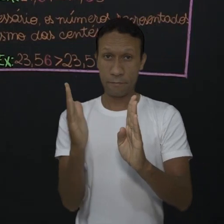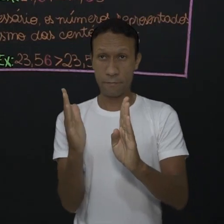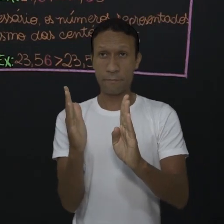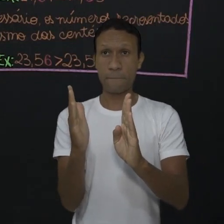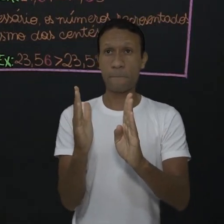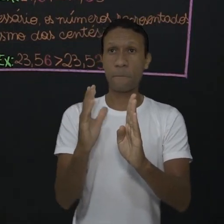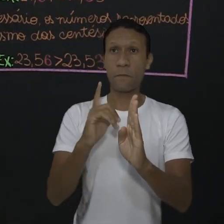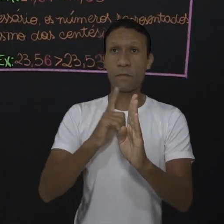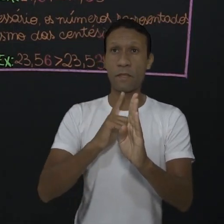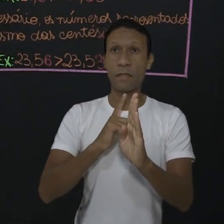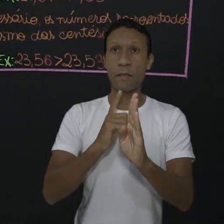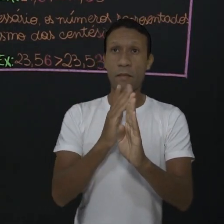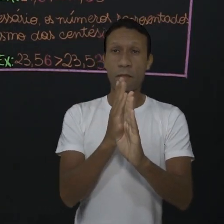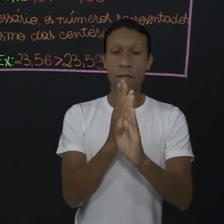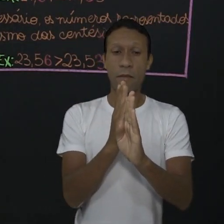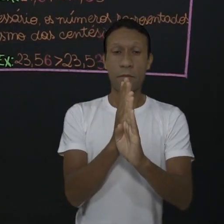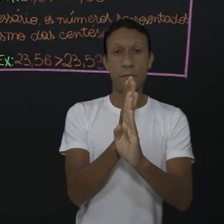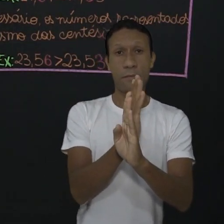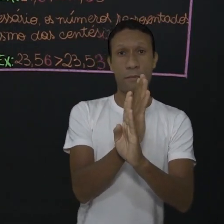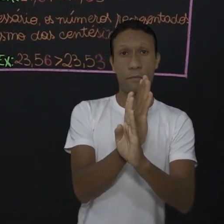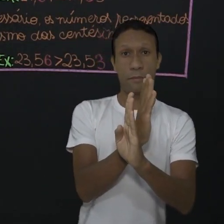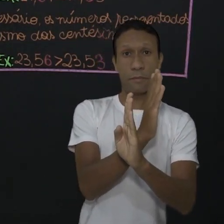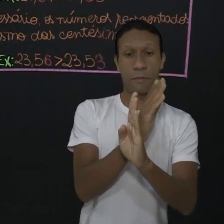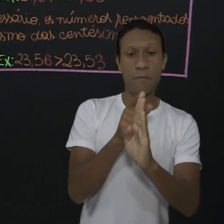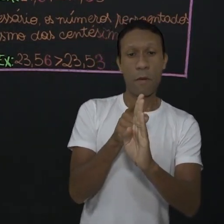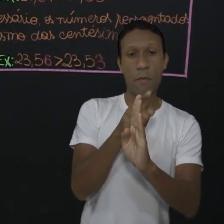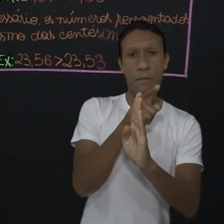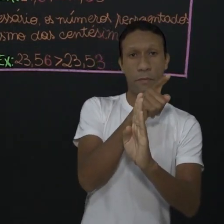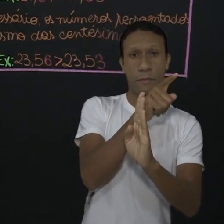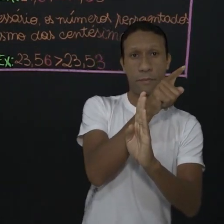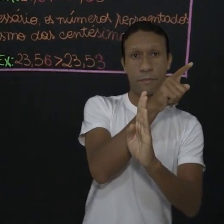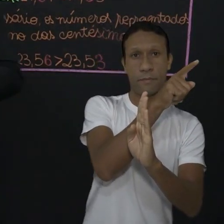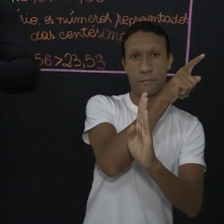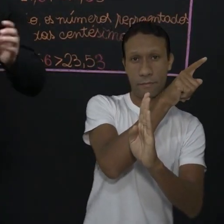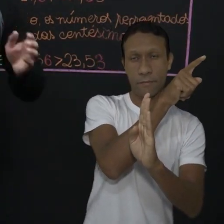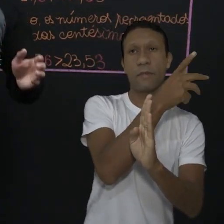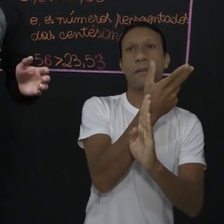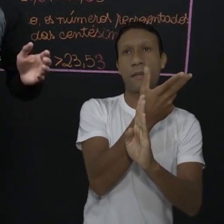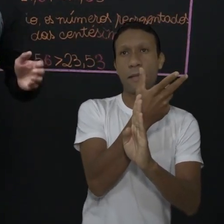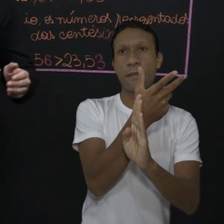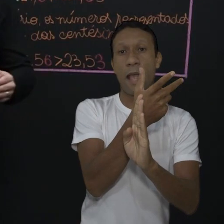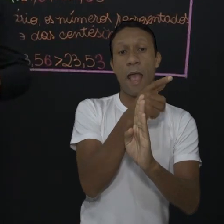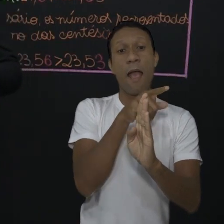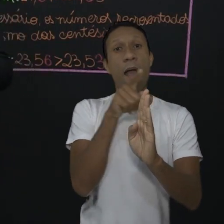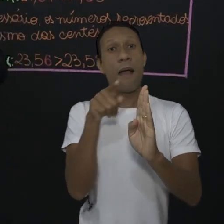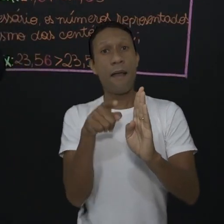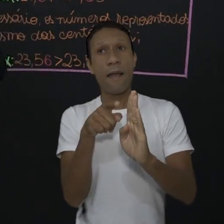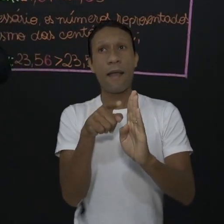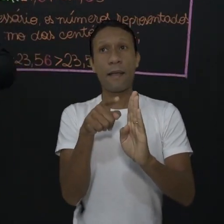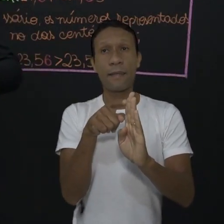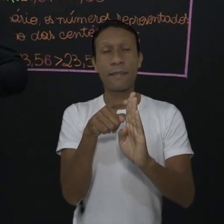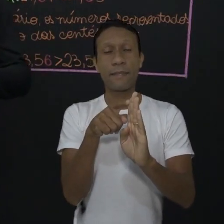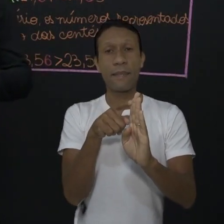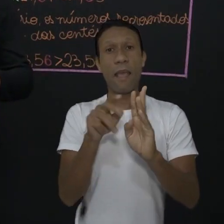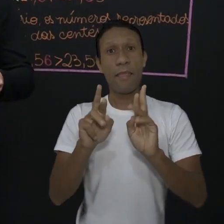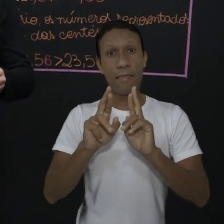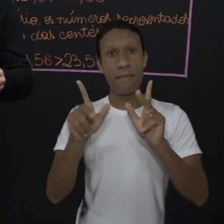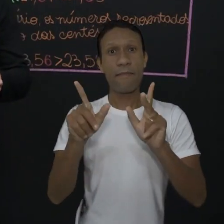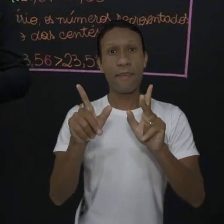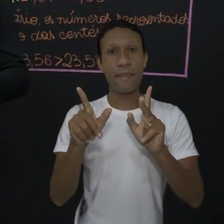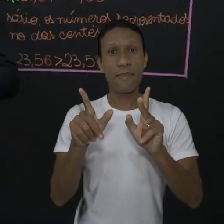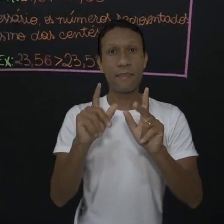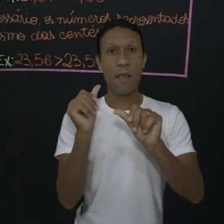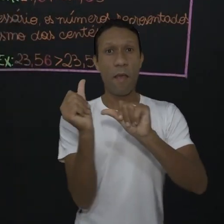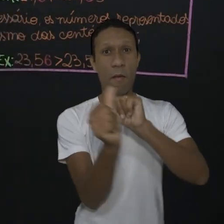relação à vírgula, ela vai aumentando da direita para a esquerda, tá? Aqui dos decimais é o contrário, é da esquerda para